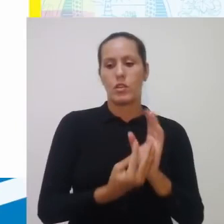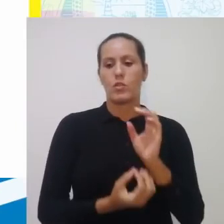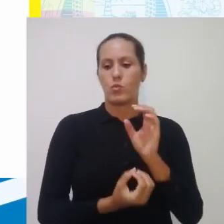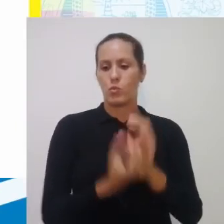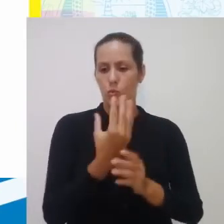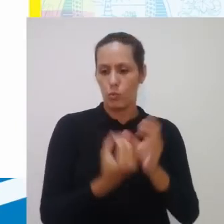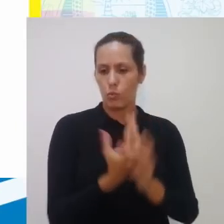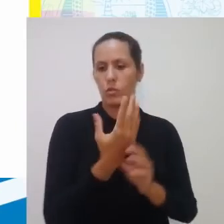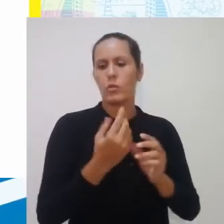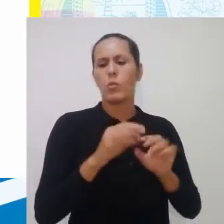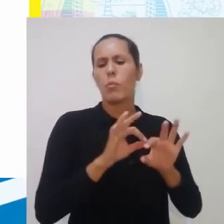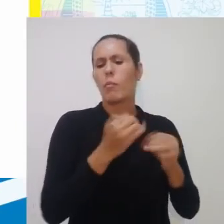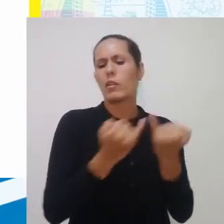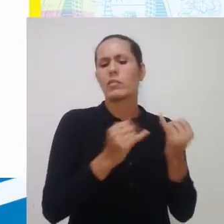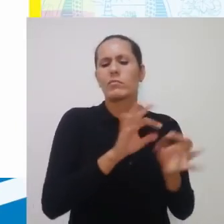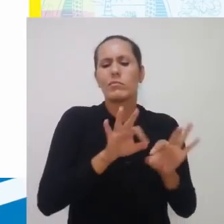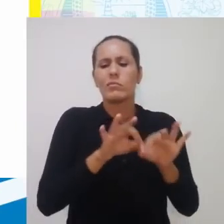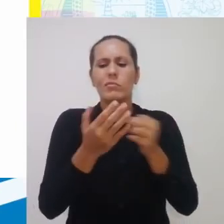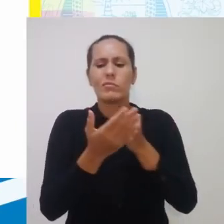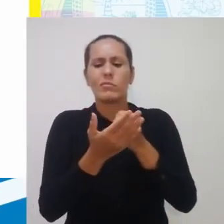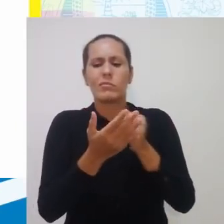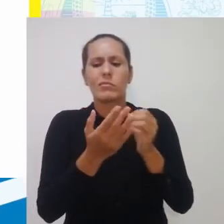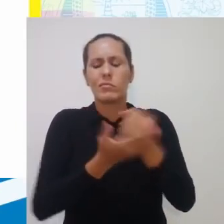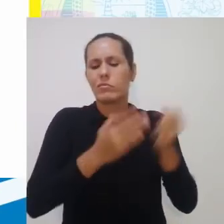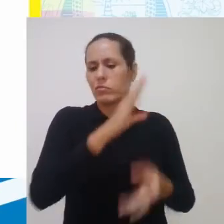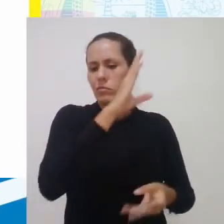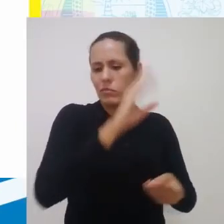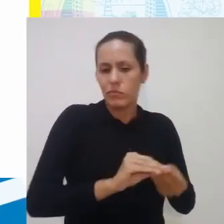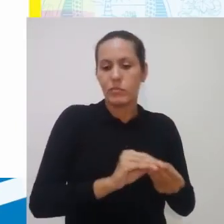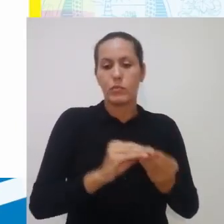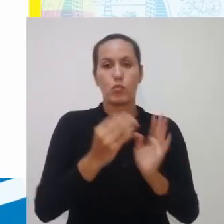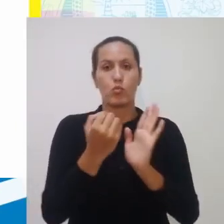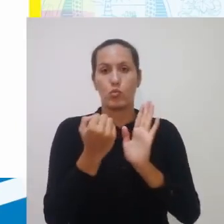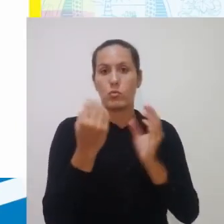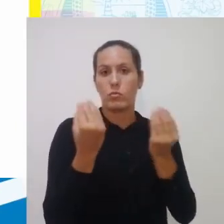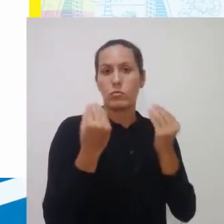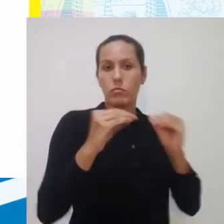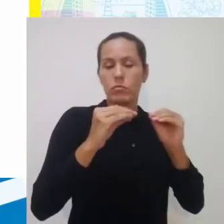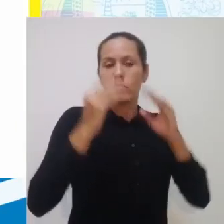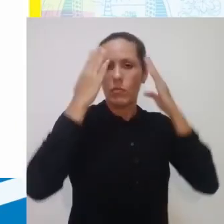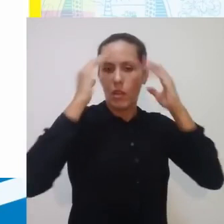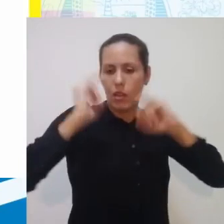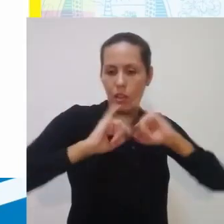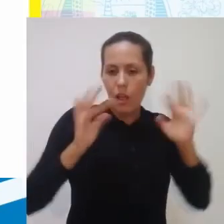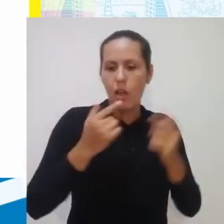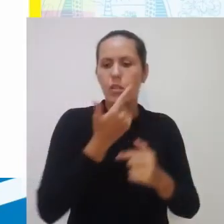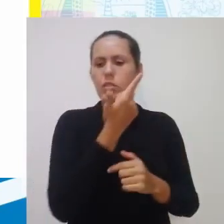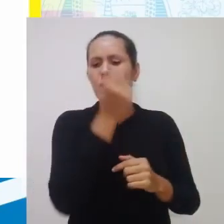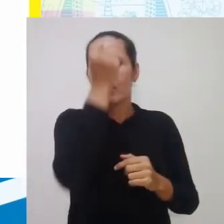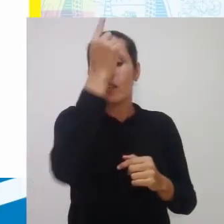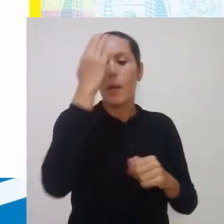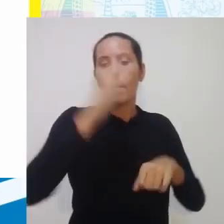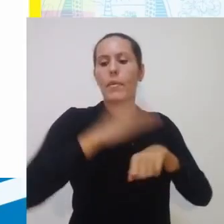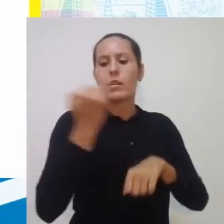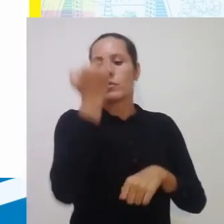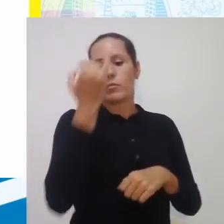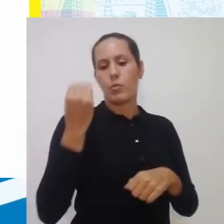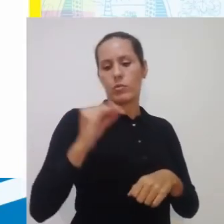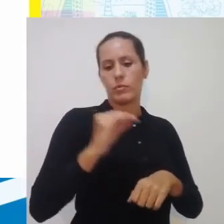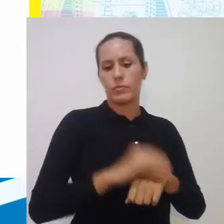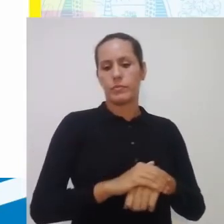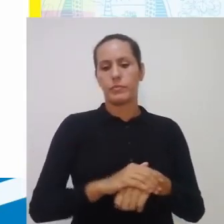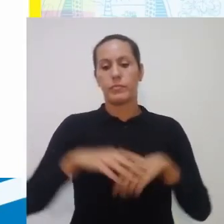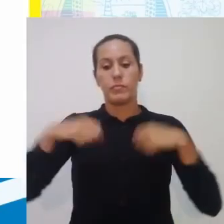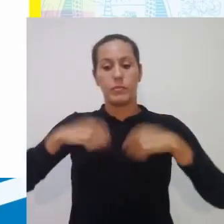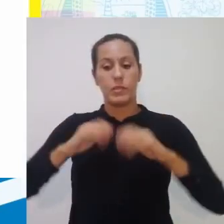são textos produzidos como uma síntese, um destaque para as ideias mais importantes de outros textos.